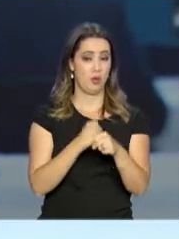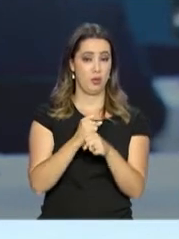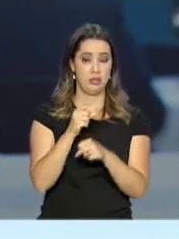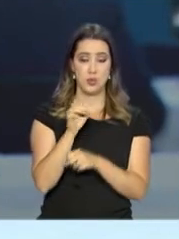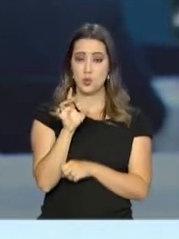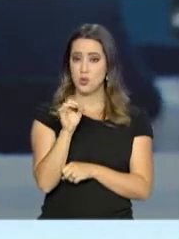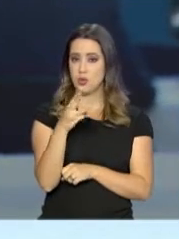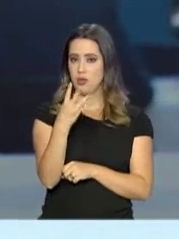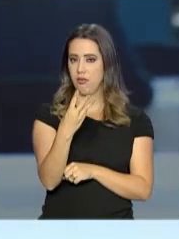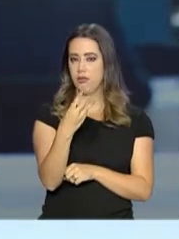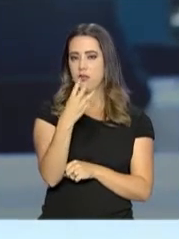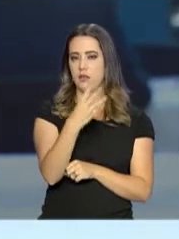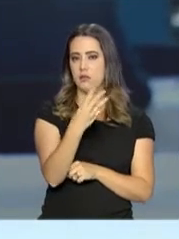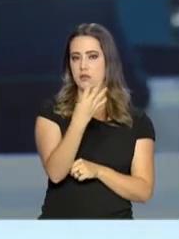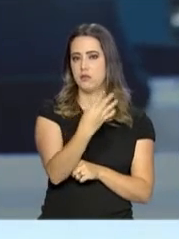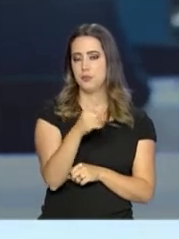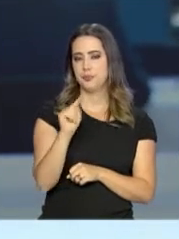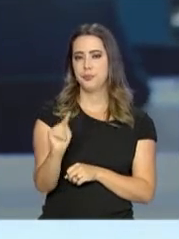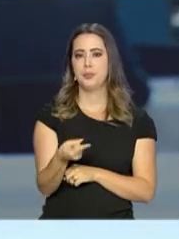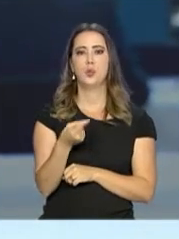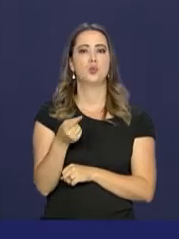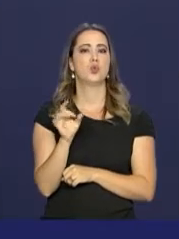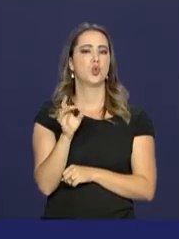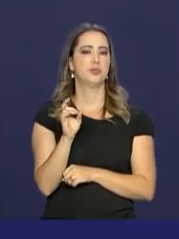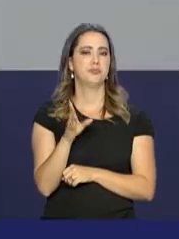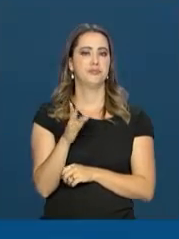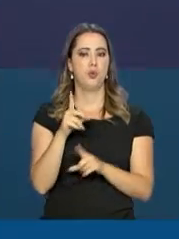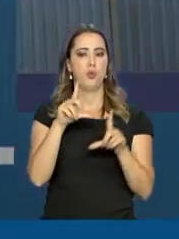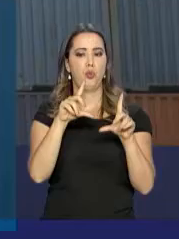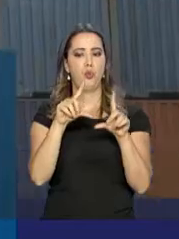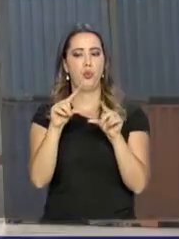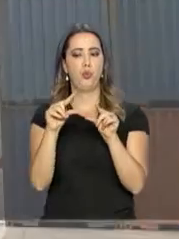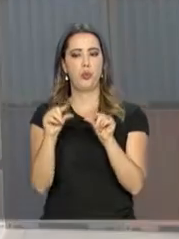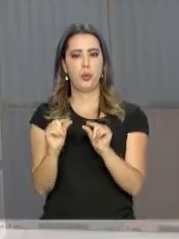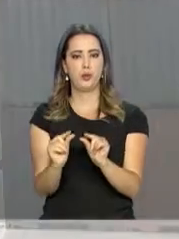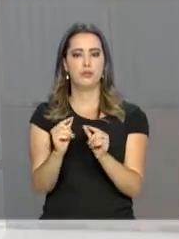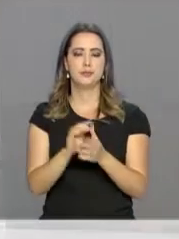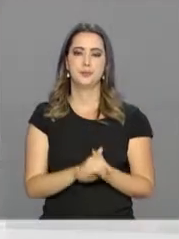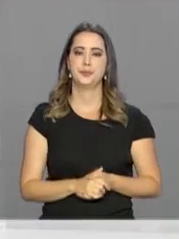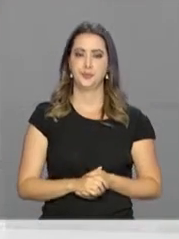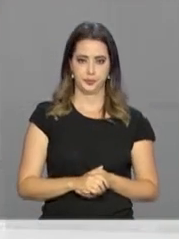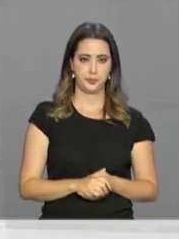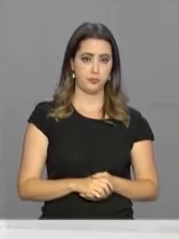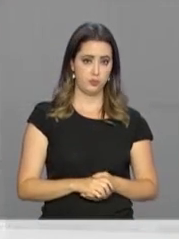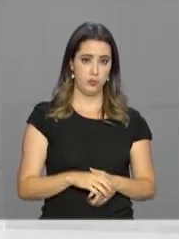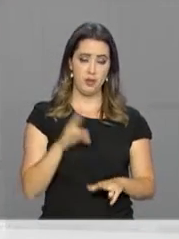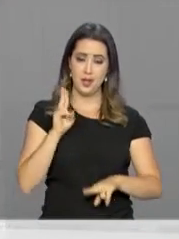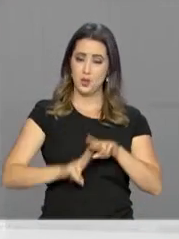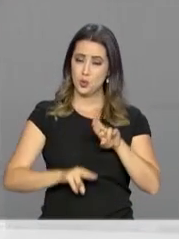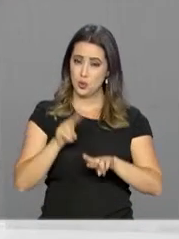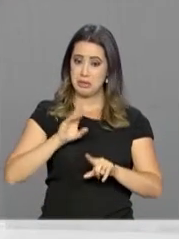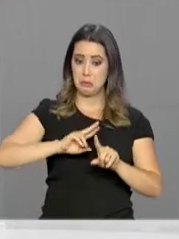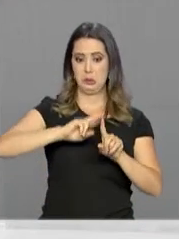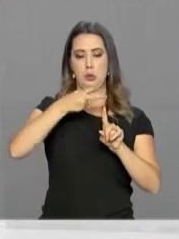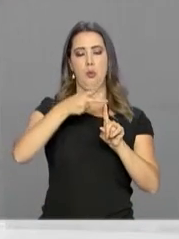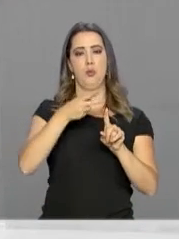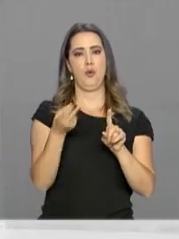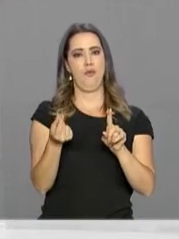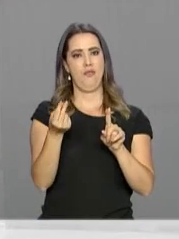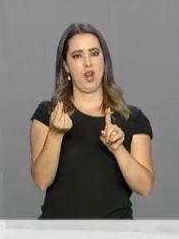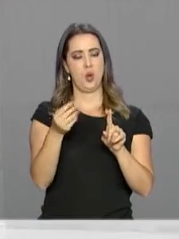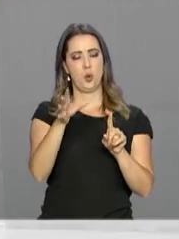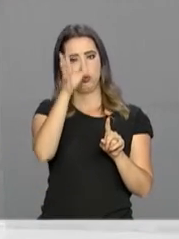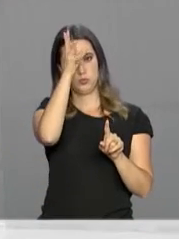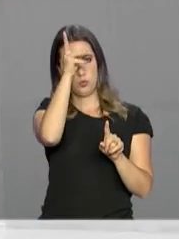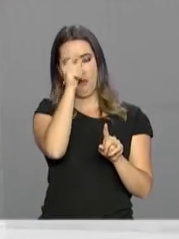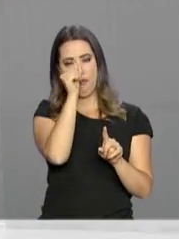enviou 334 mil toneladas. Em junho deste ano, o governo chinês também passou a aplicar taxa extra à carne de frango